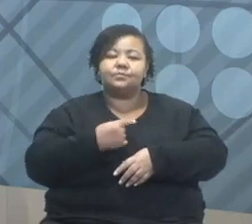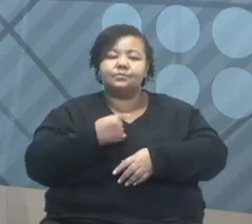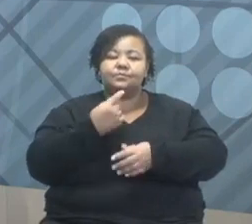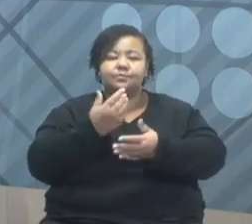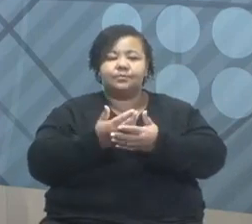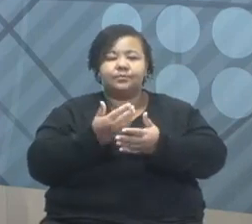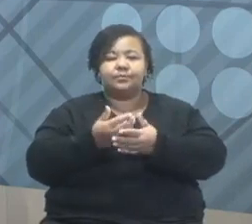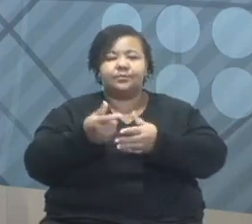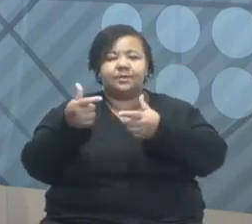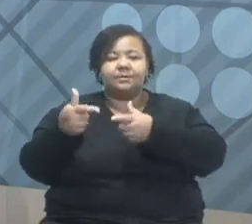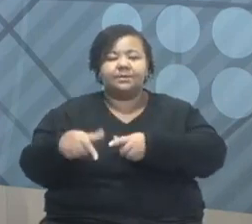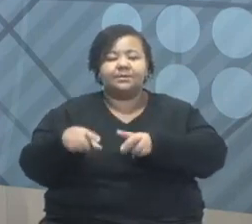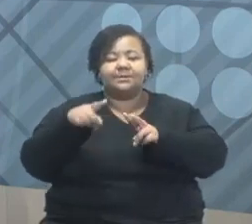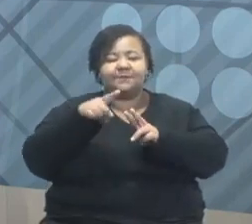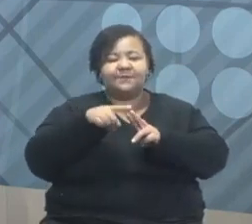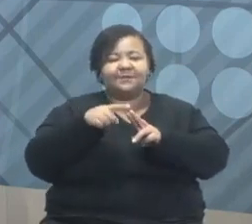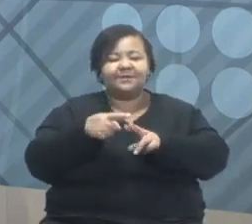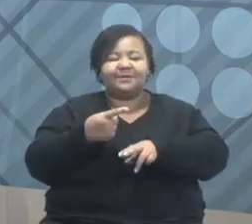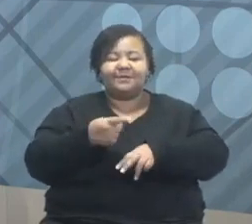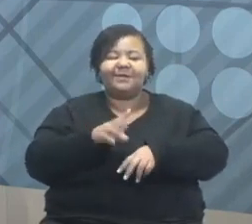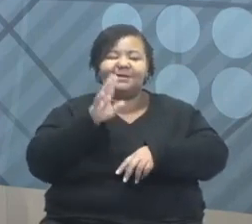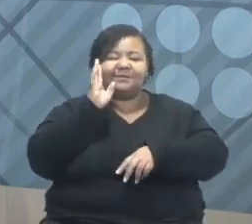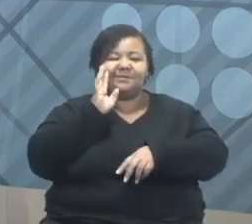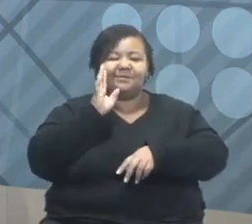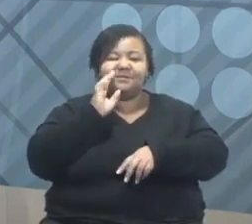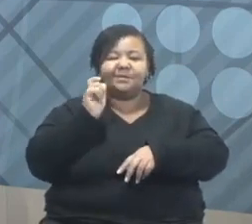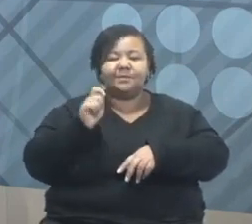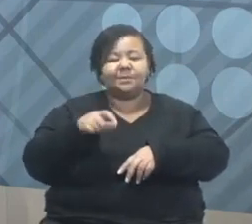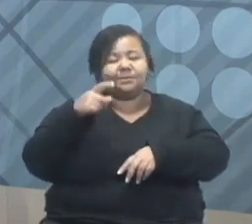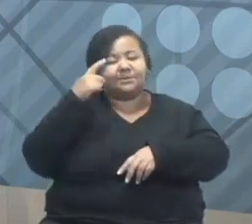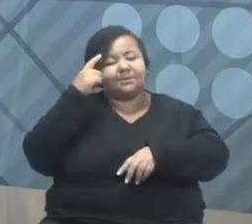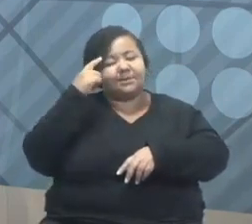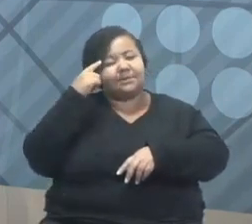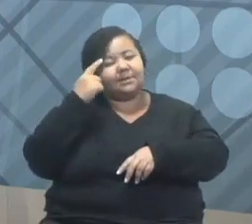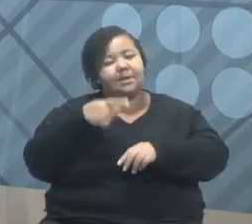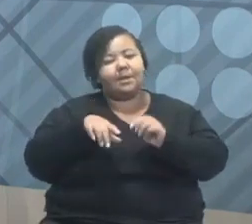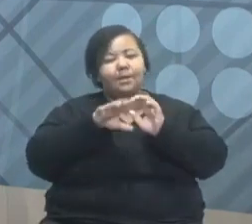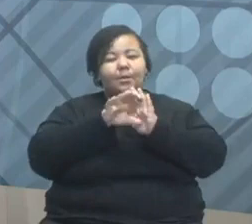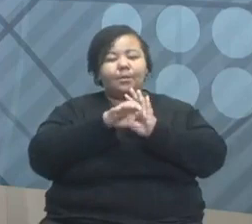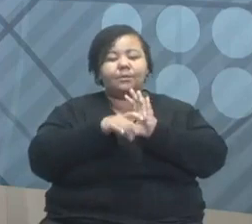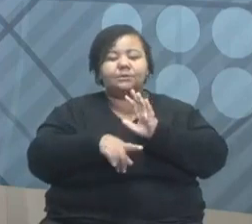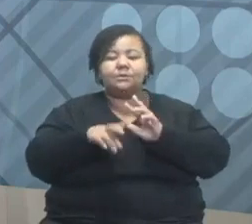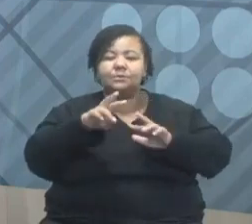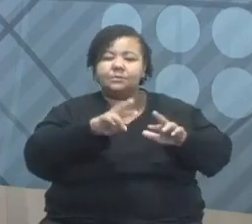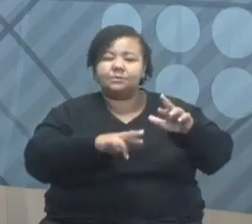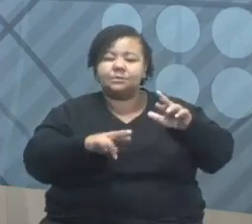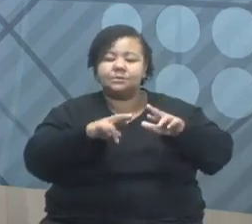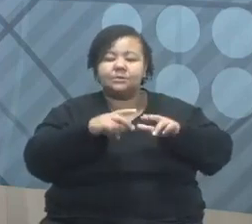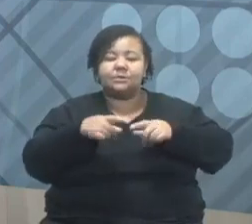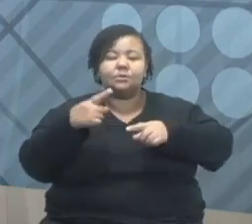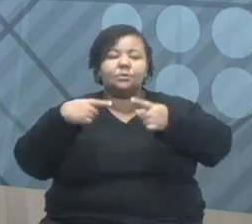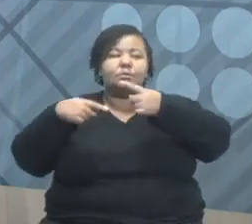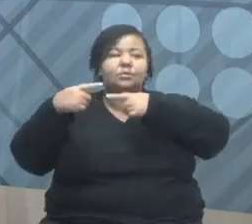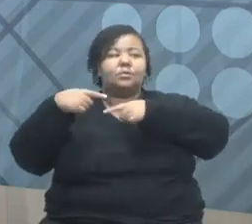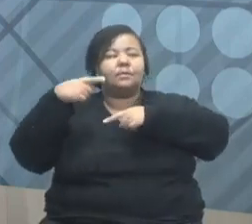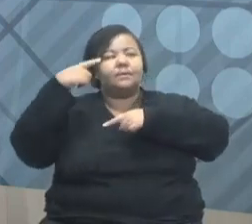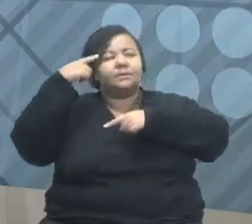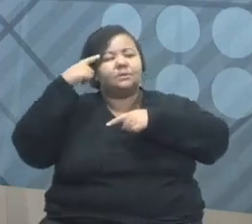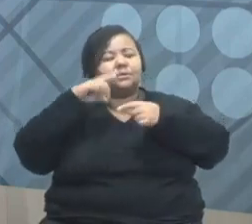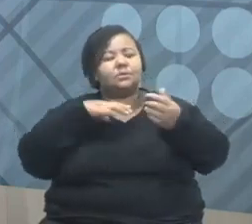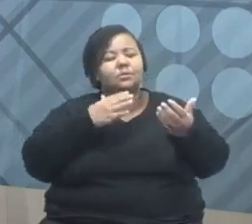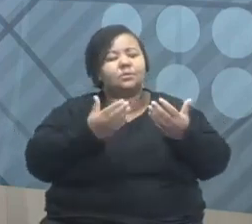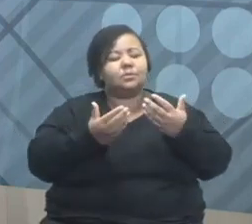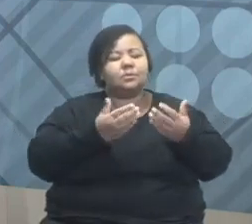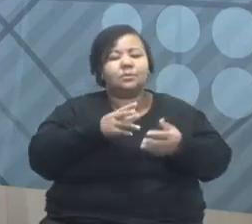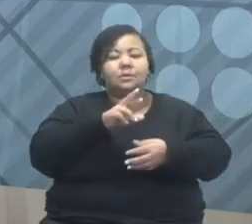espaços vetoriais. Veja que interessante, nós podemos pensar esses conceitos analisando, remetendo às situações, verificando, por exemplo,